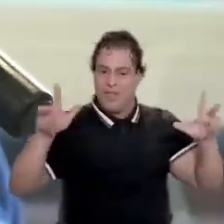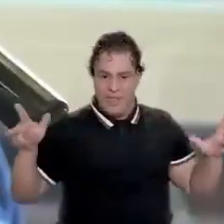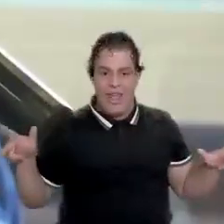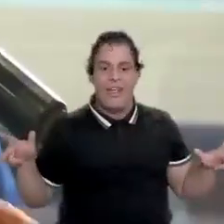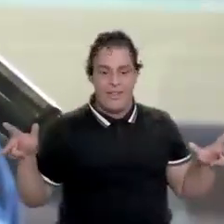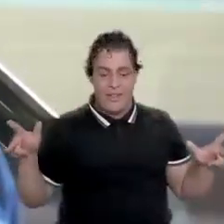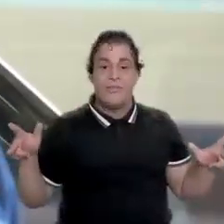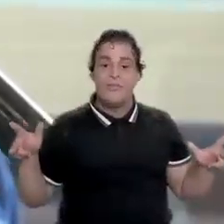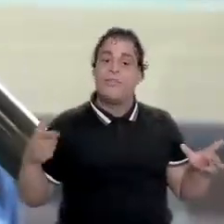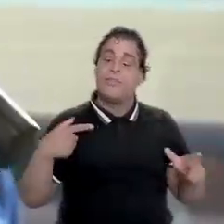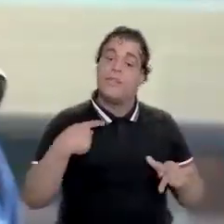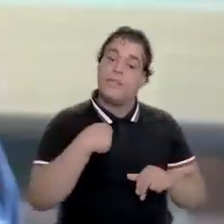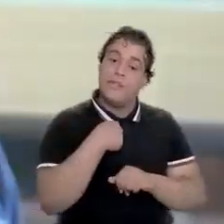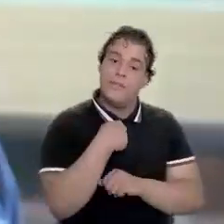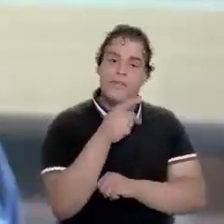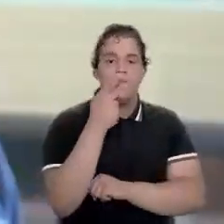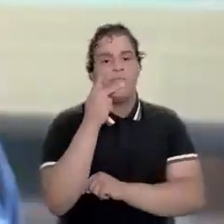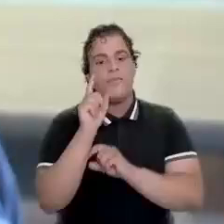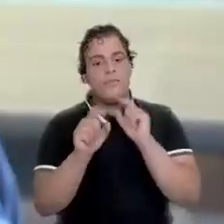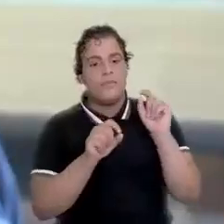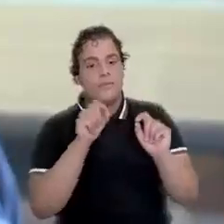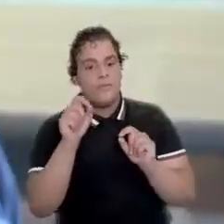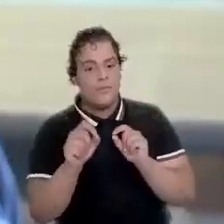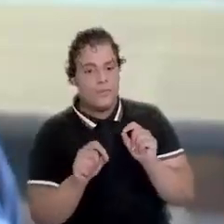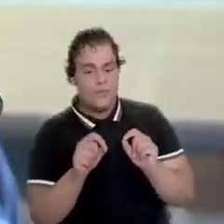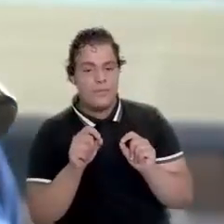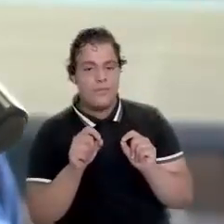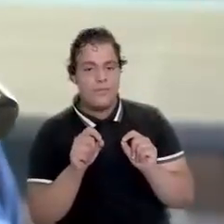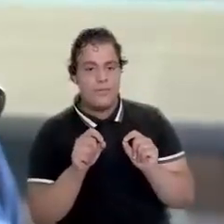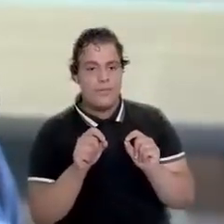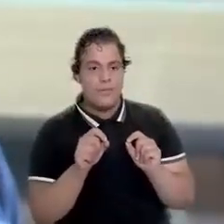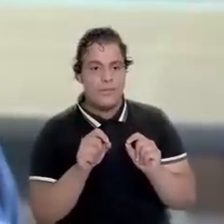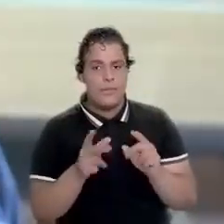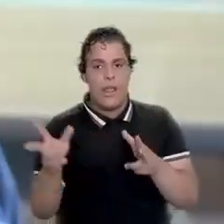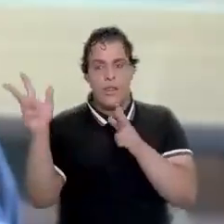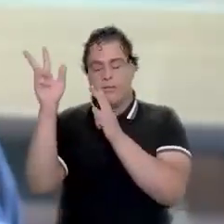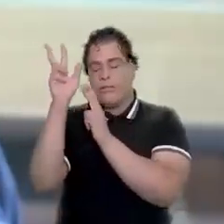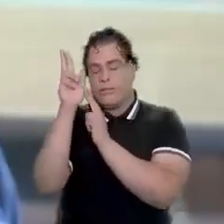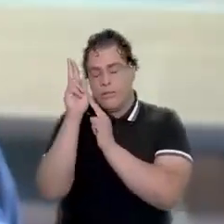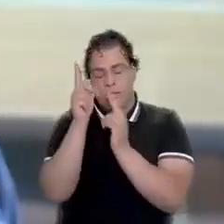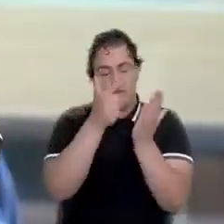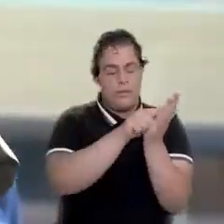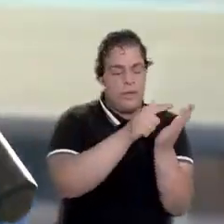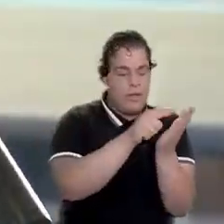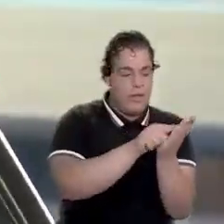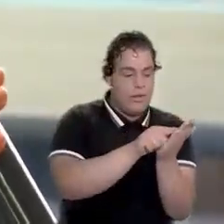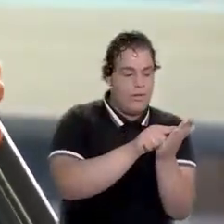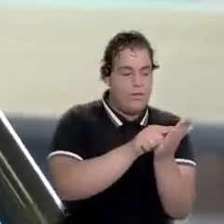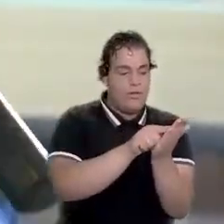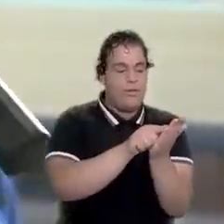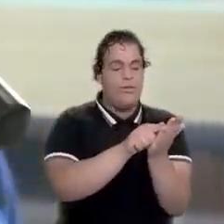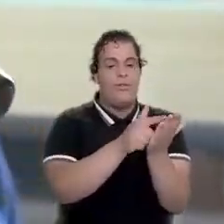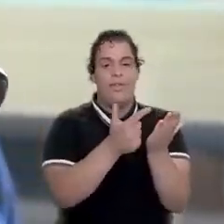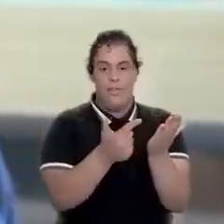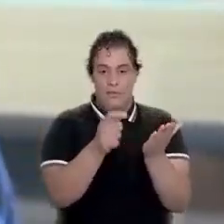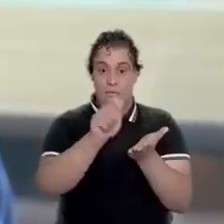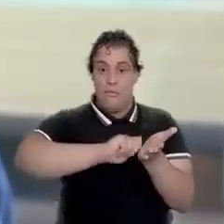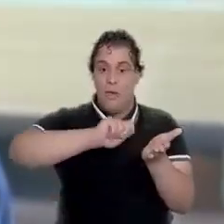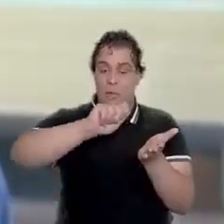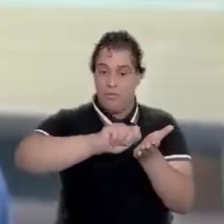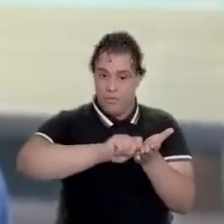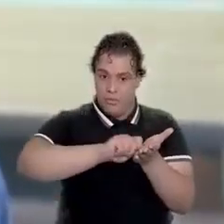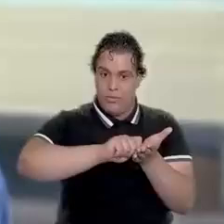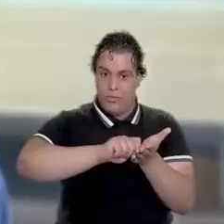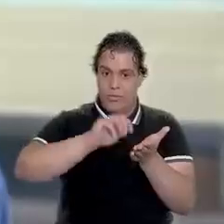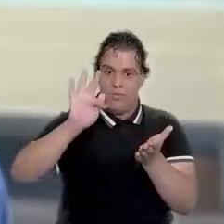Eu estava dizendo que eu dormi lendo um livro de Fernando Sabino, e